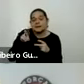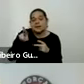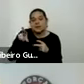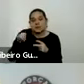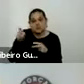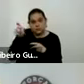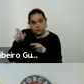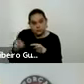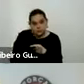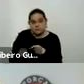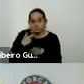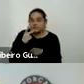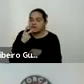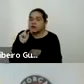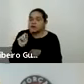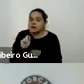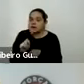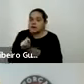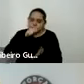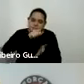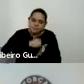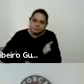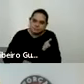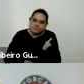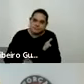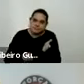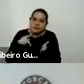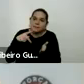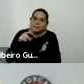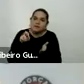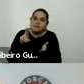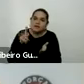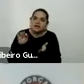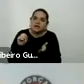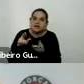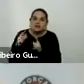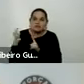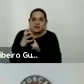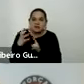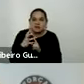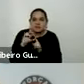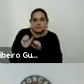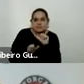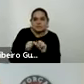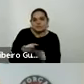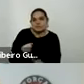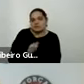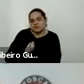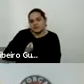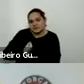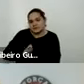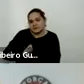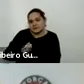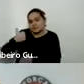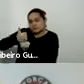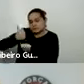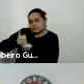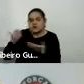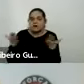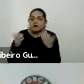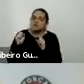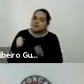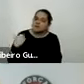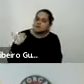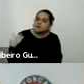última sexta-feira, que muda a nossa vida. Os nossos patrões podem nos chamar para trabalhar